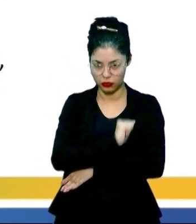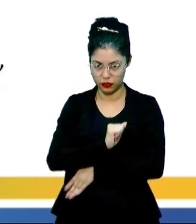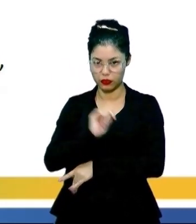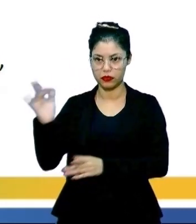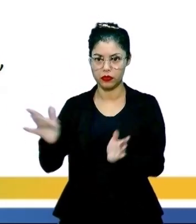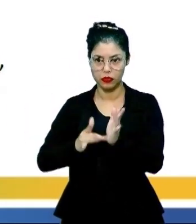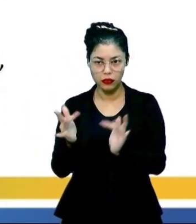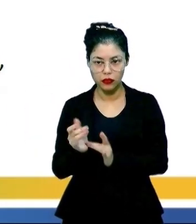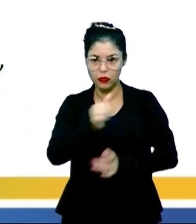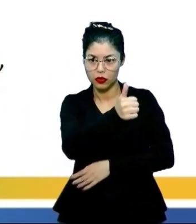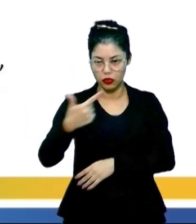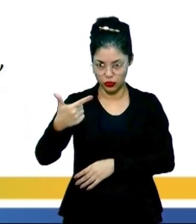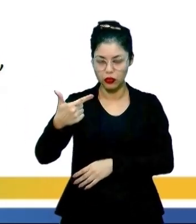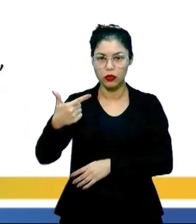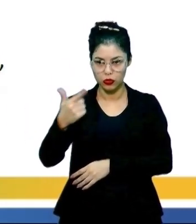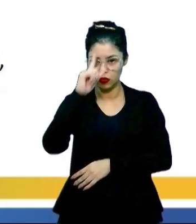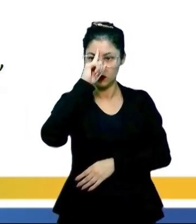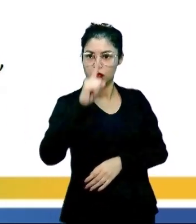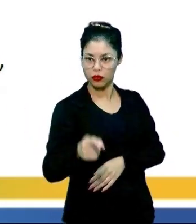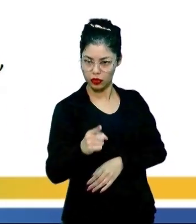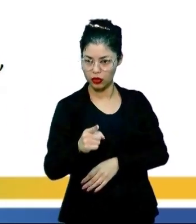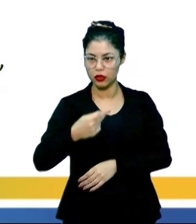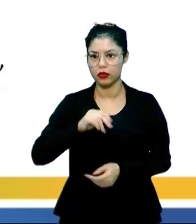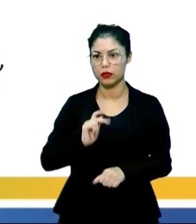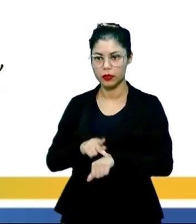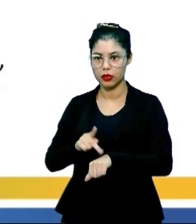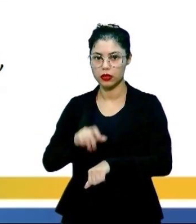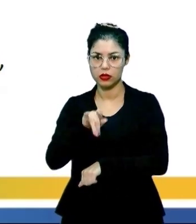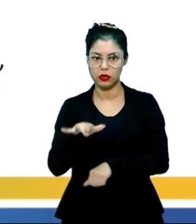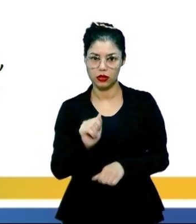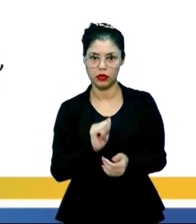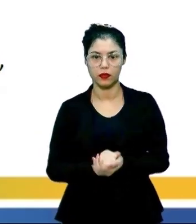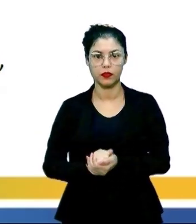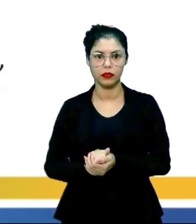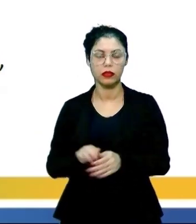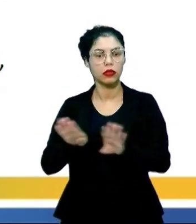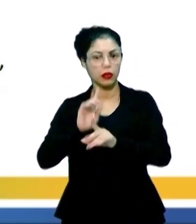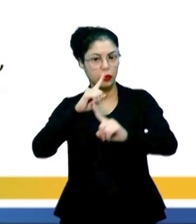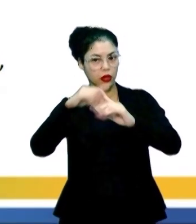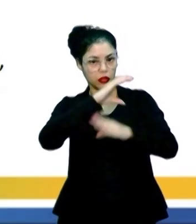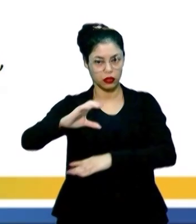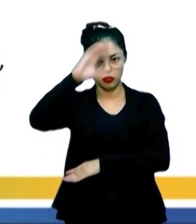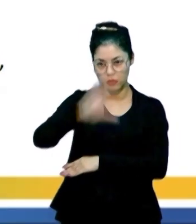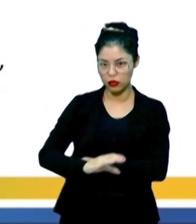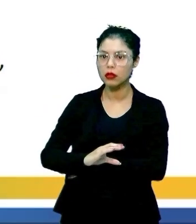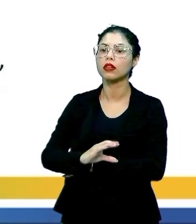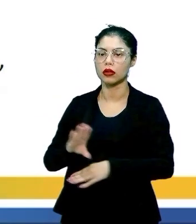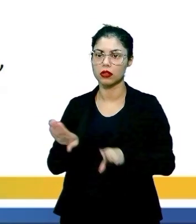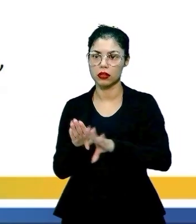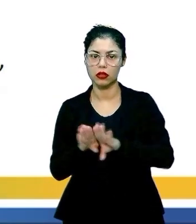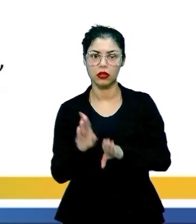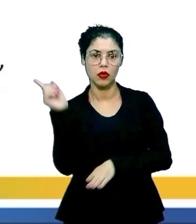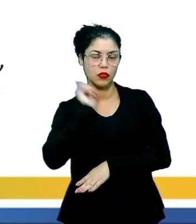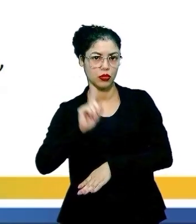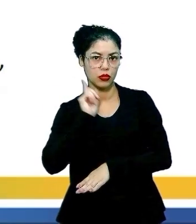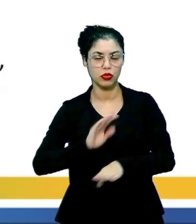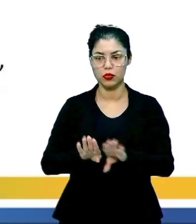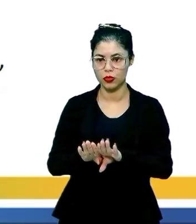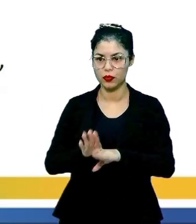e 12 profetas de pedra-sabão para o Santuário de Bom Jesus de Matozinho, em Congonhas do Campo, Minas